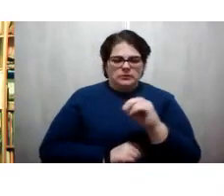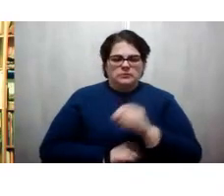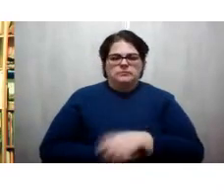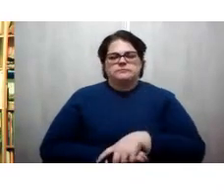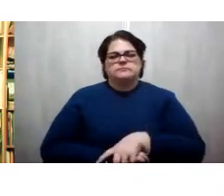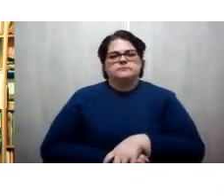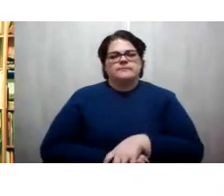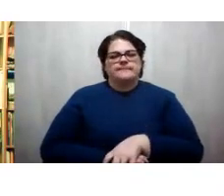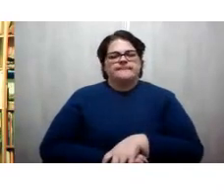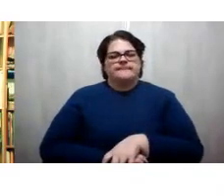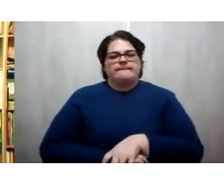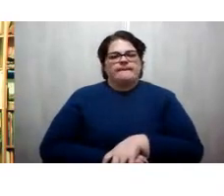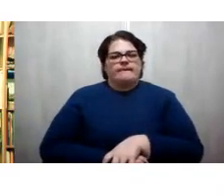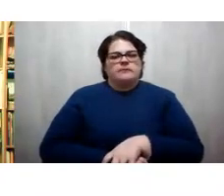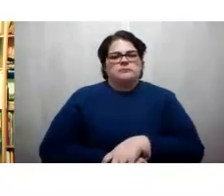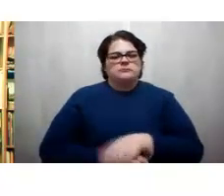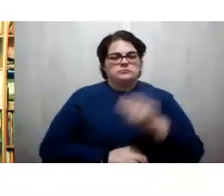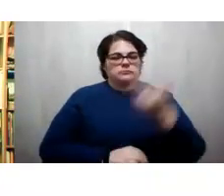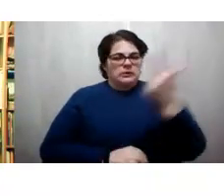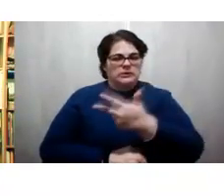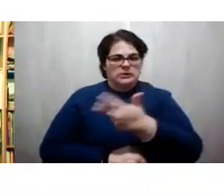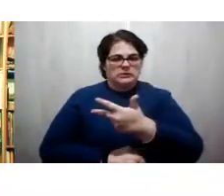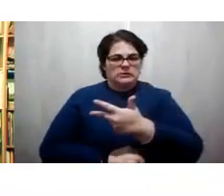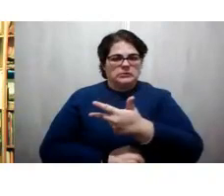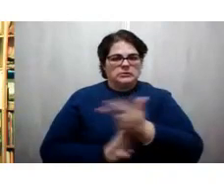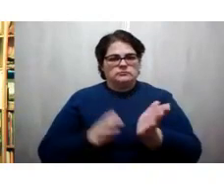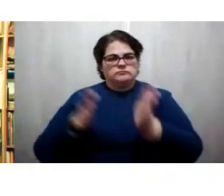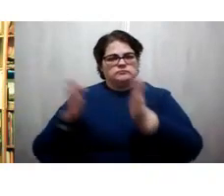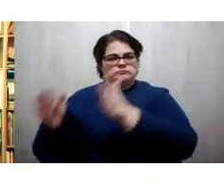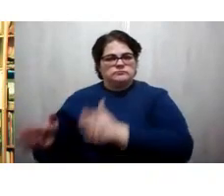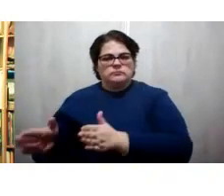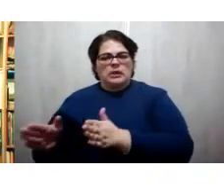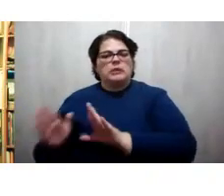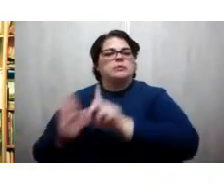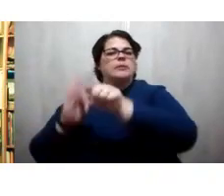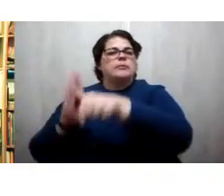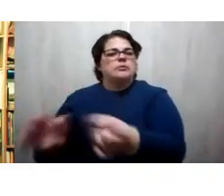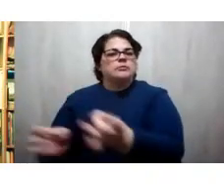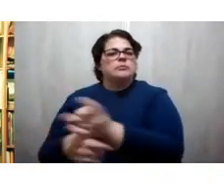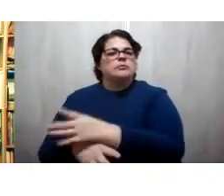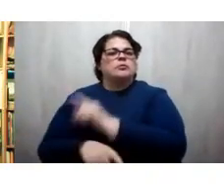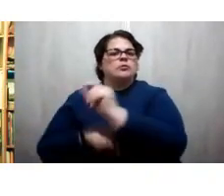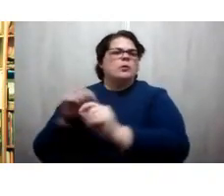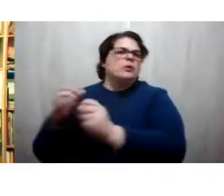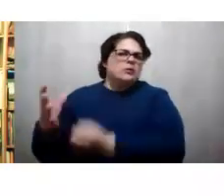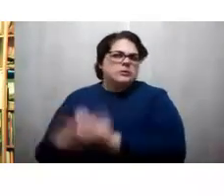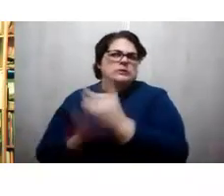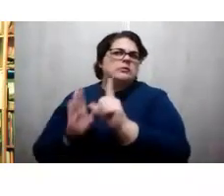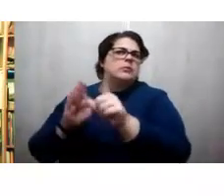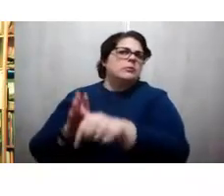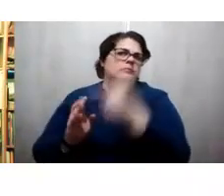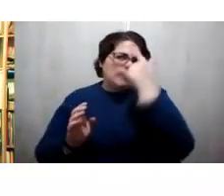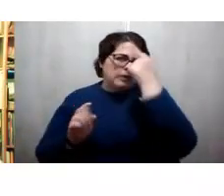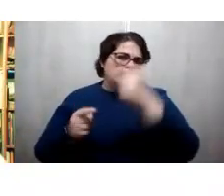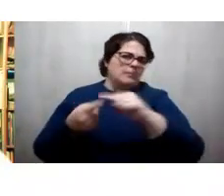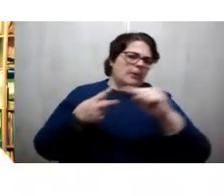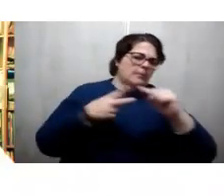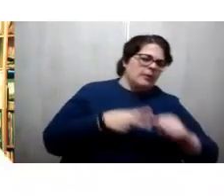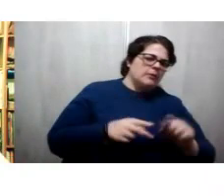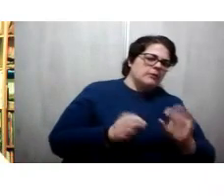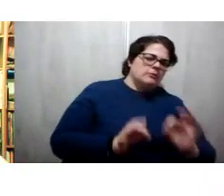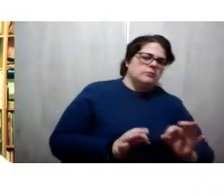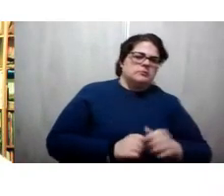tá? E a terceira parte é o pós-evento, o que que nós fizemos, certo? Muito bem. Então, vou tomar